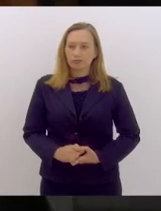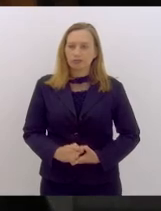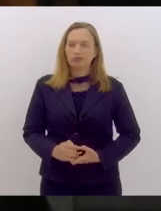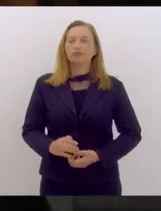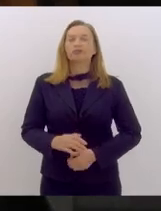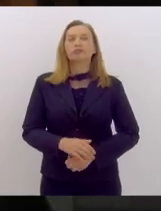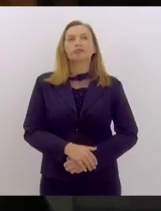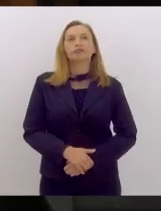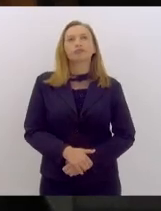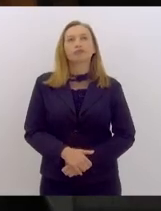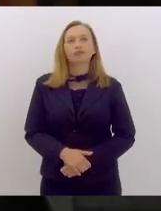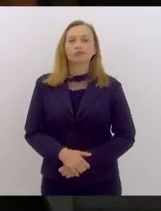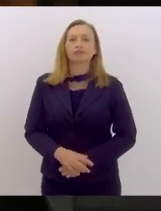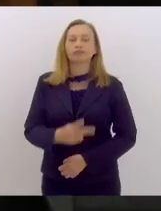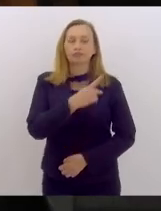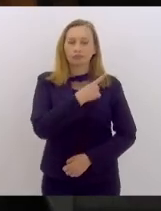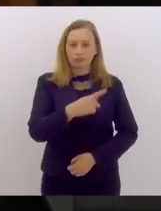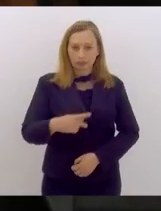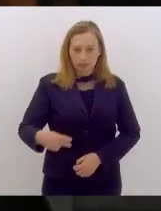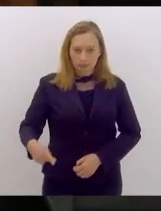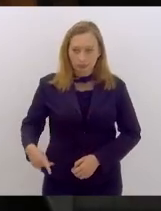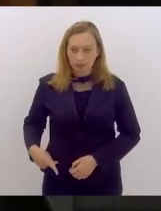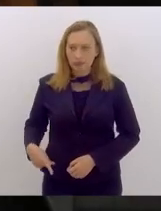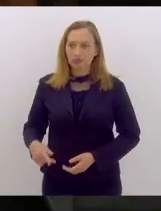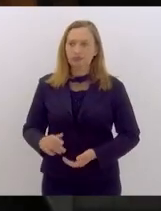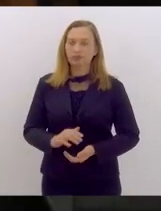a senhora Presidente